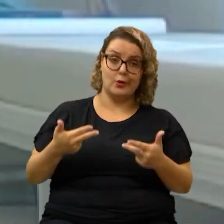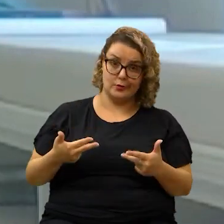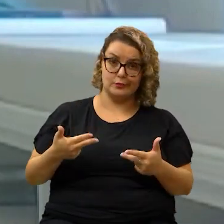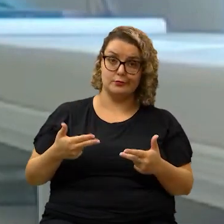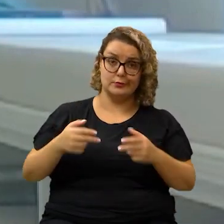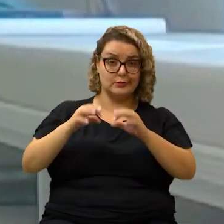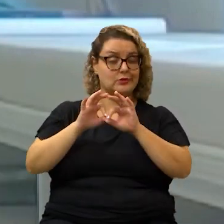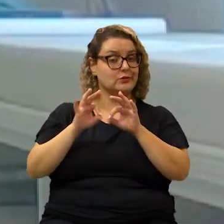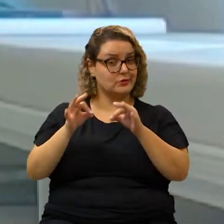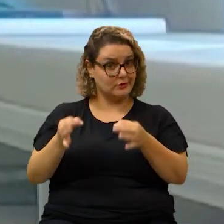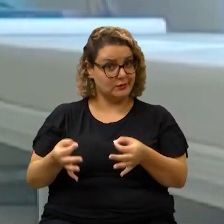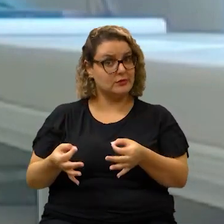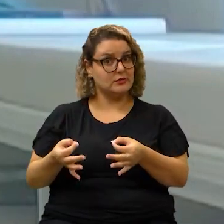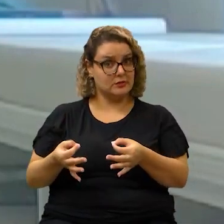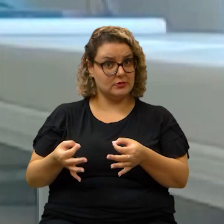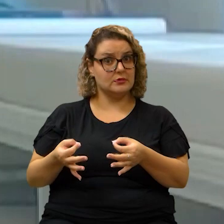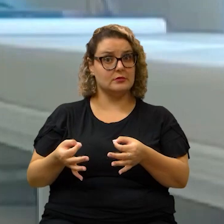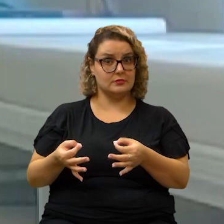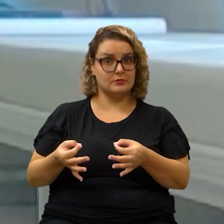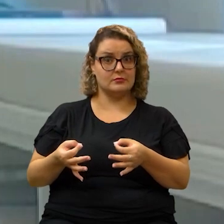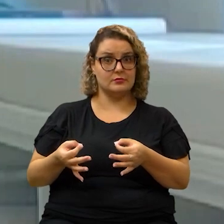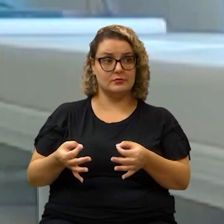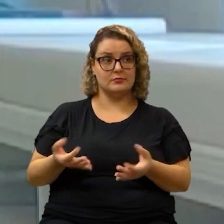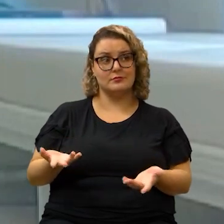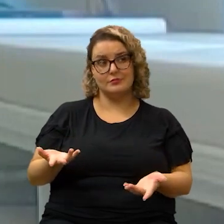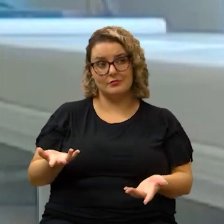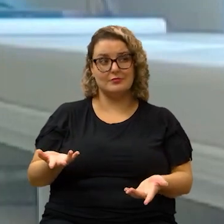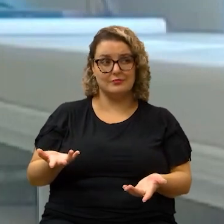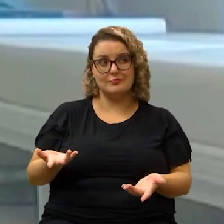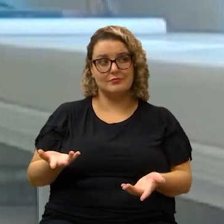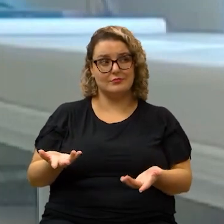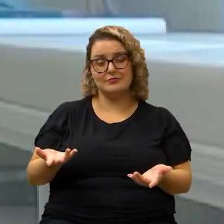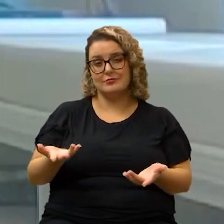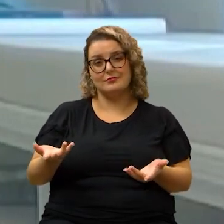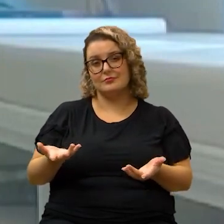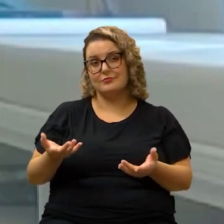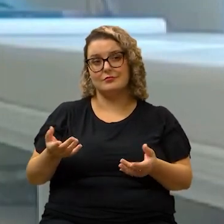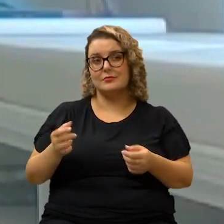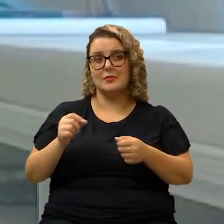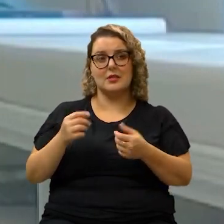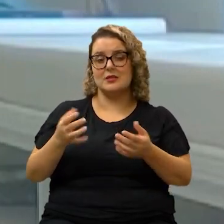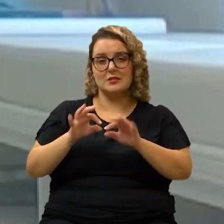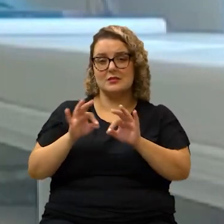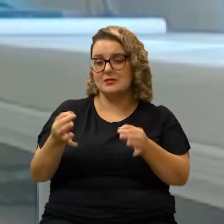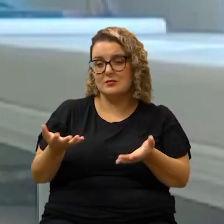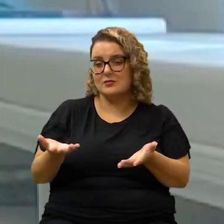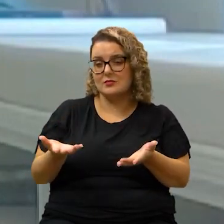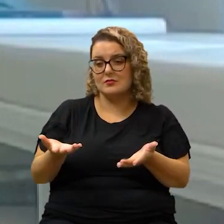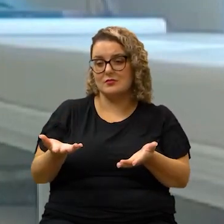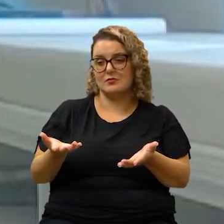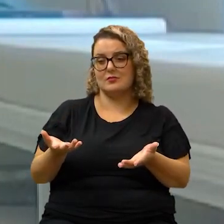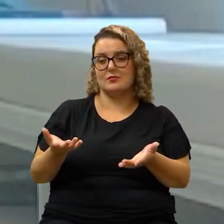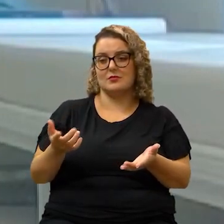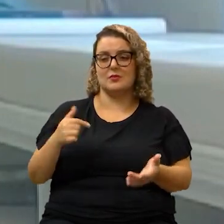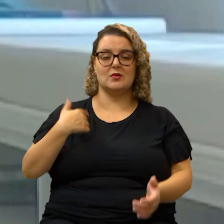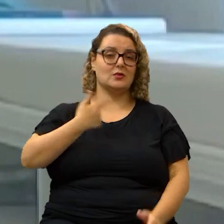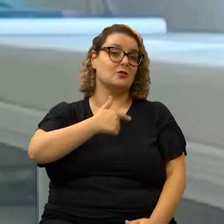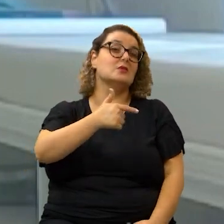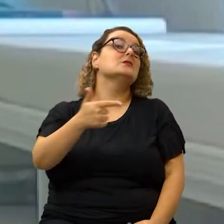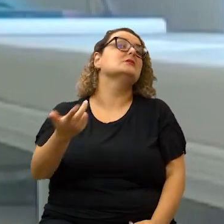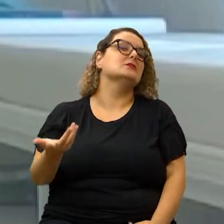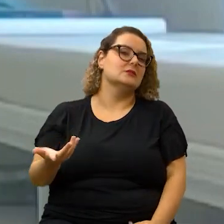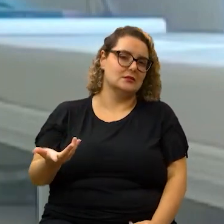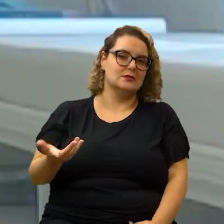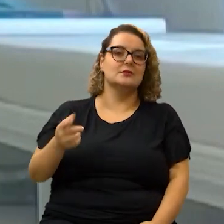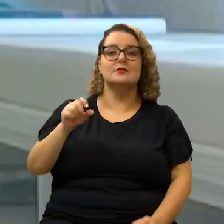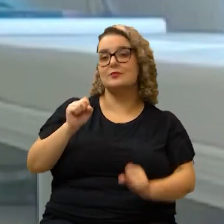de serem de nós não termos, vai, de serem prevenidas, esse era o termo que eu queria. Muitas